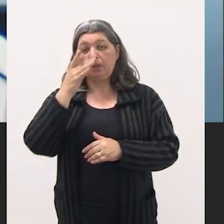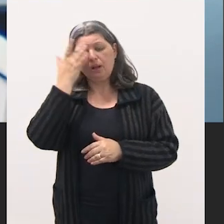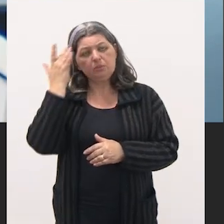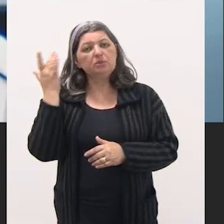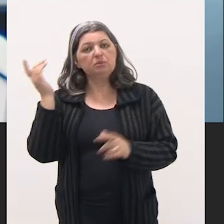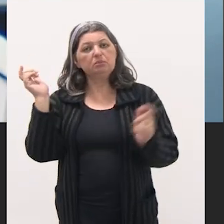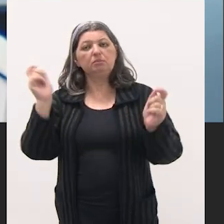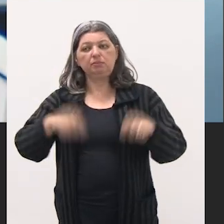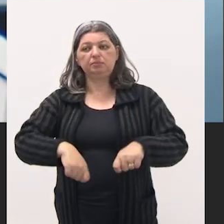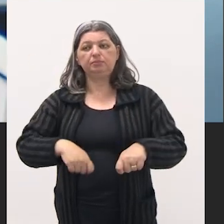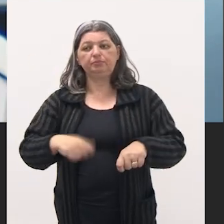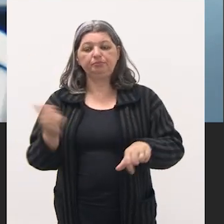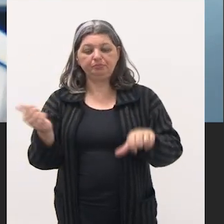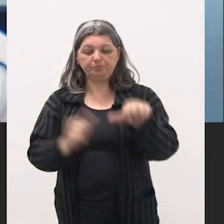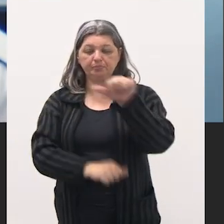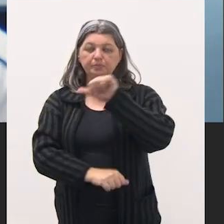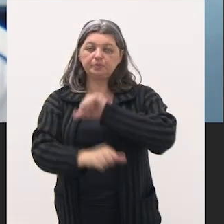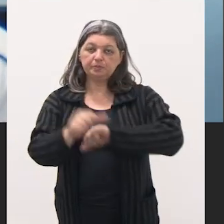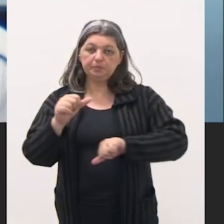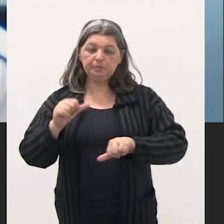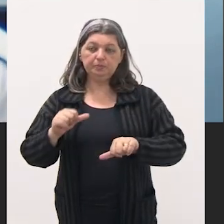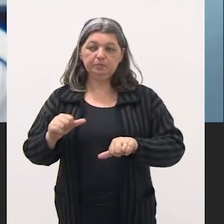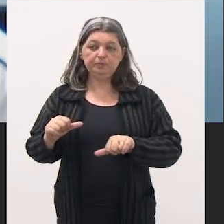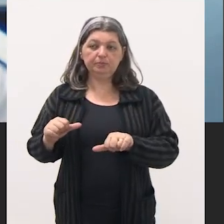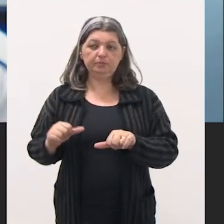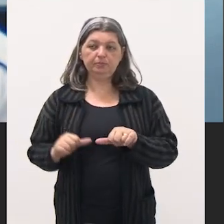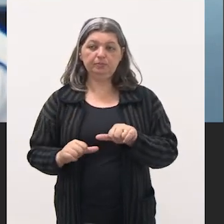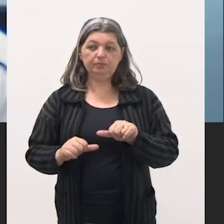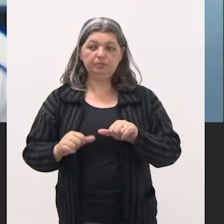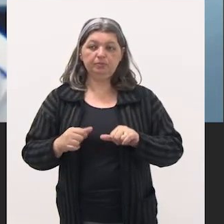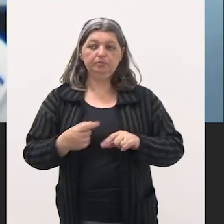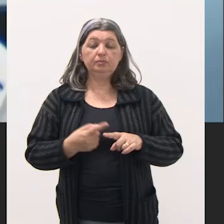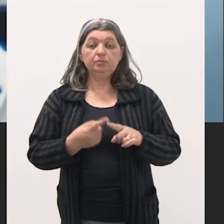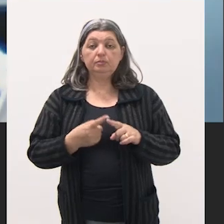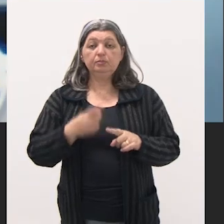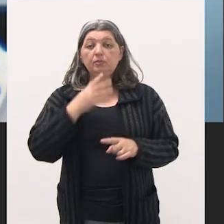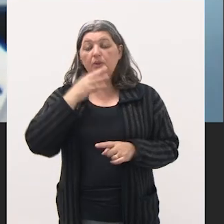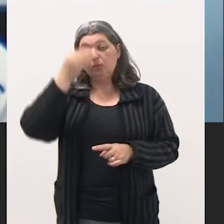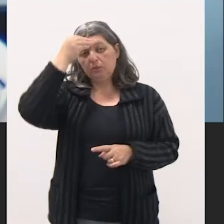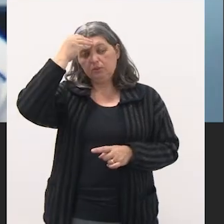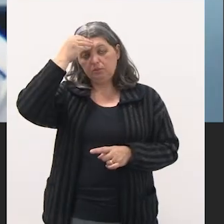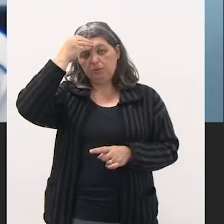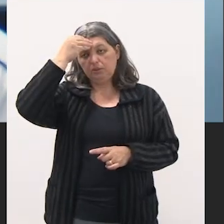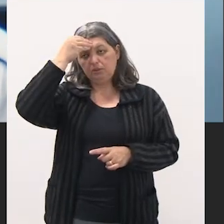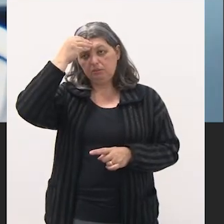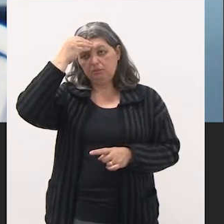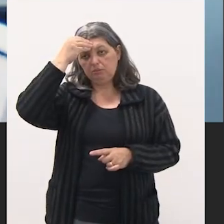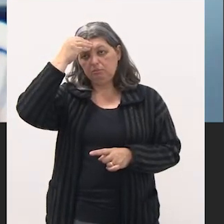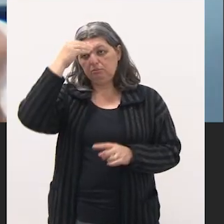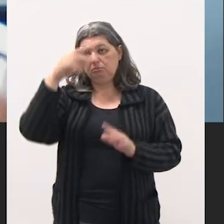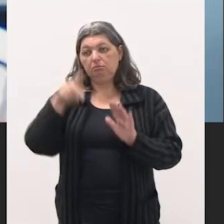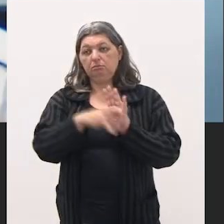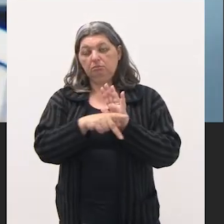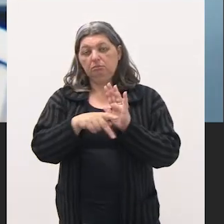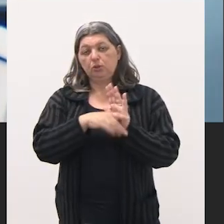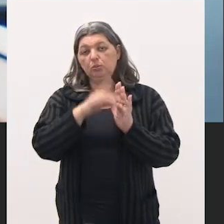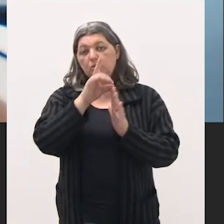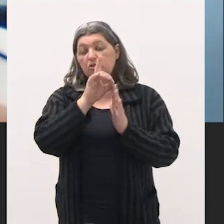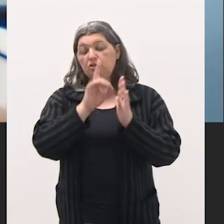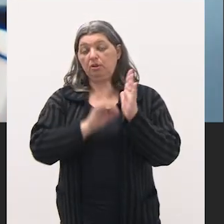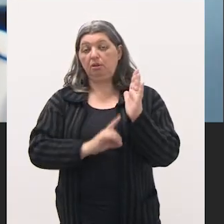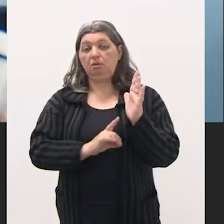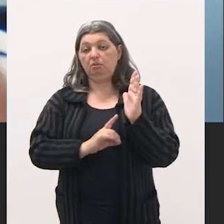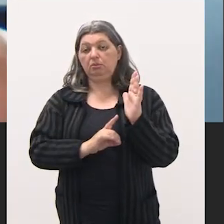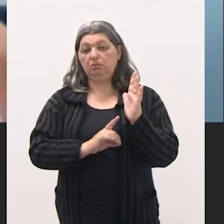se modificar, e elas podem, através do conhecimento dos seus próprios direitos,